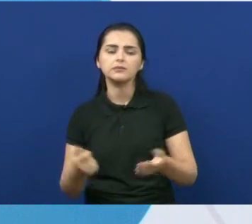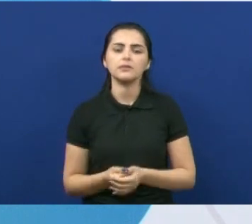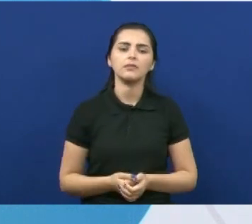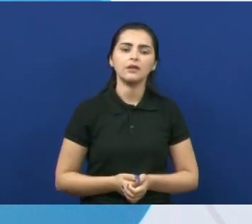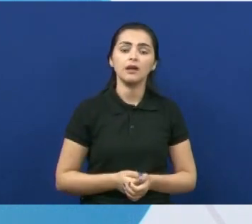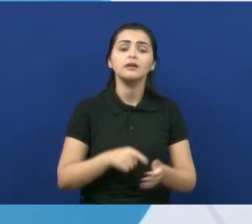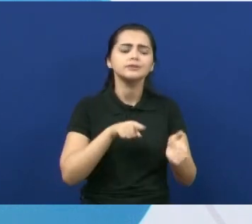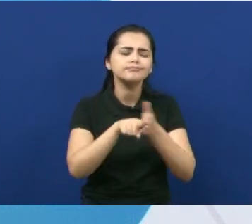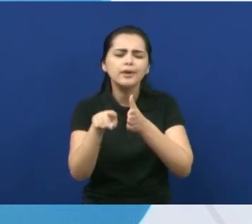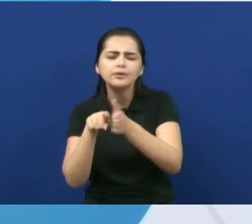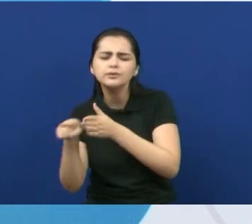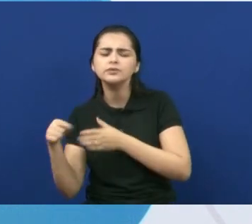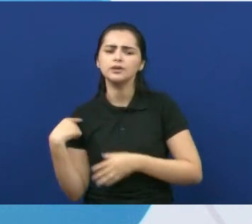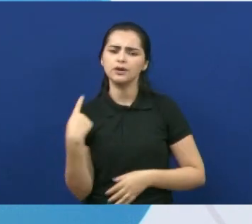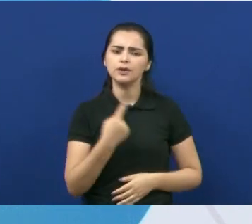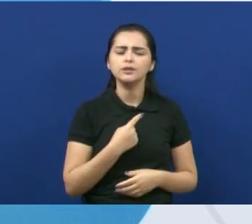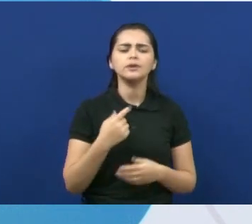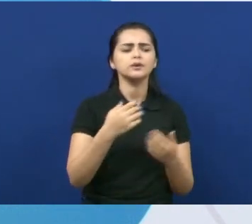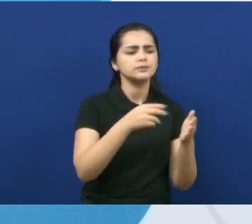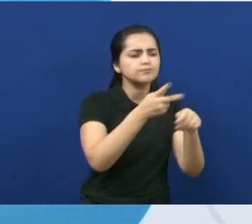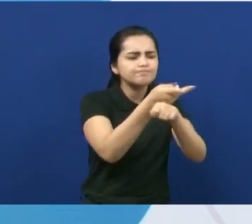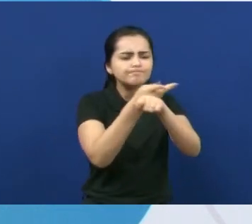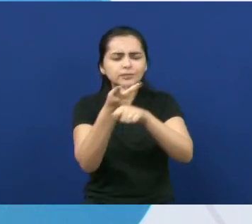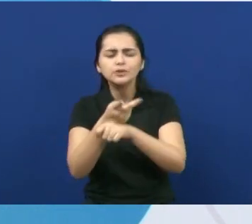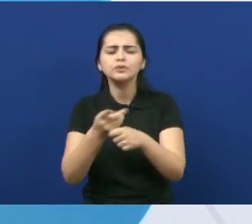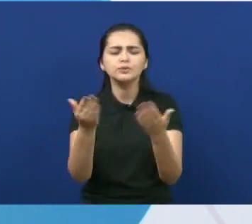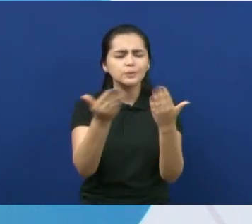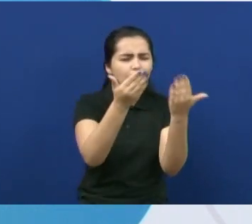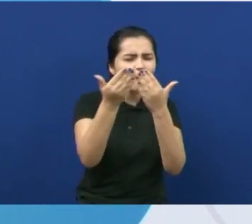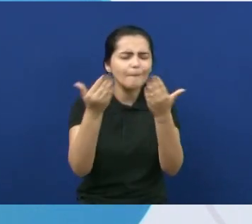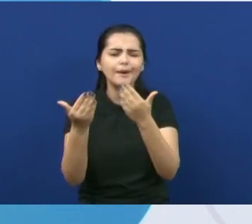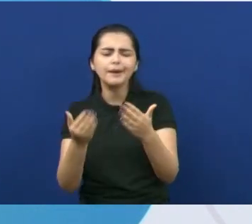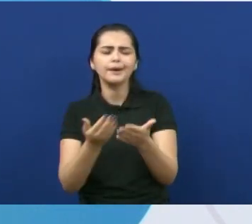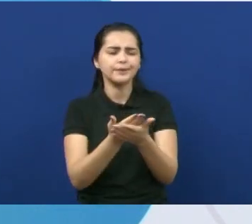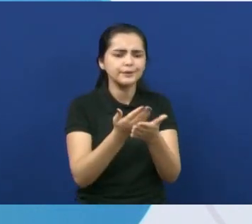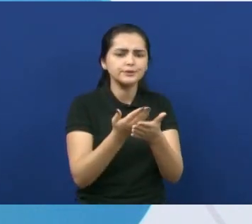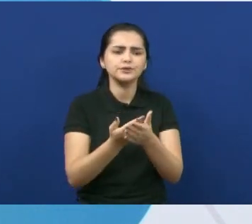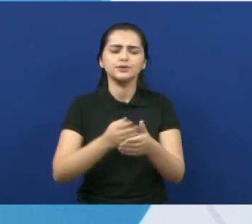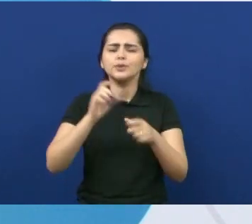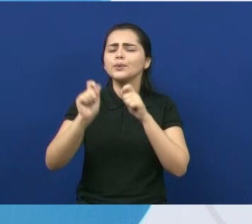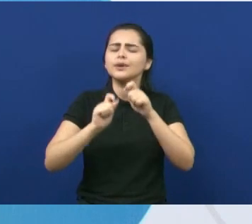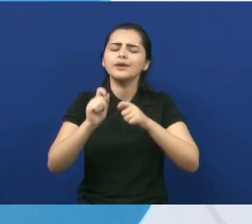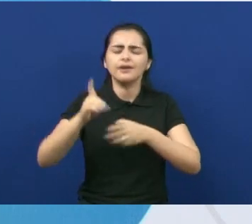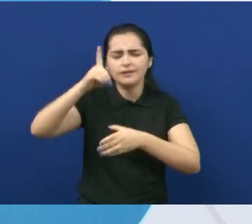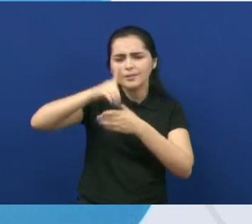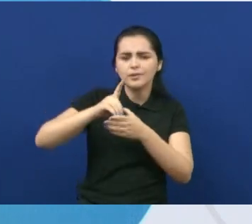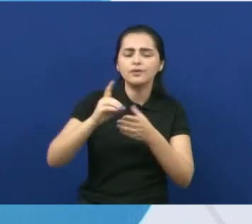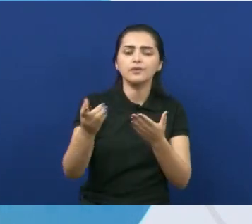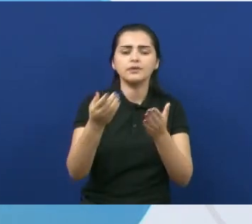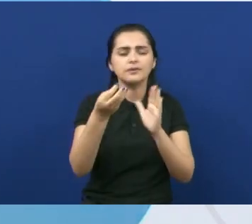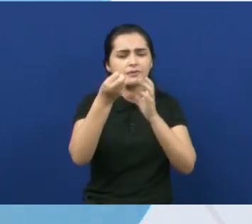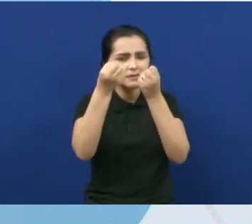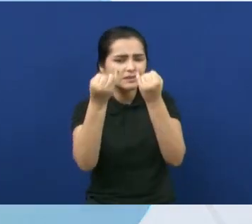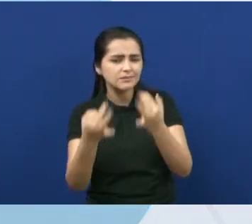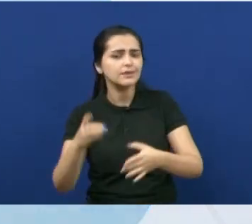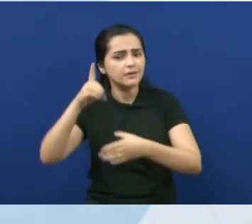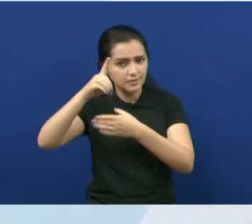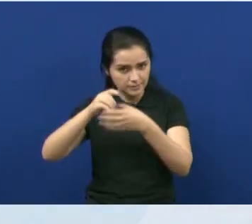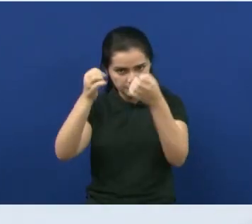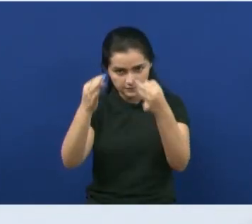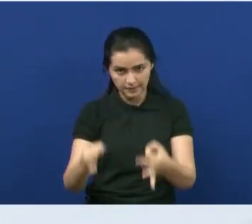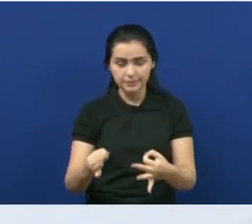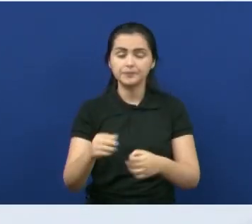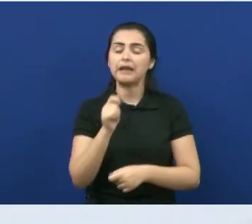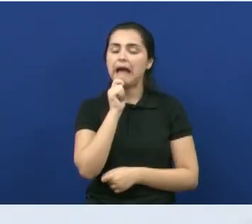questões que a gente busca analisar quando a gente estuda sobre o que é a democracia, sobre como se estabelece a democracia, certo? Ainda no